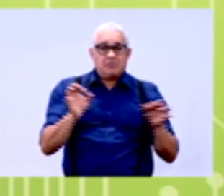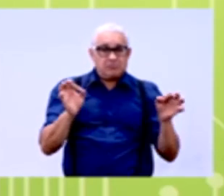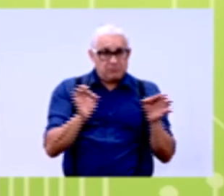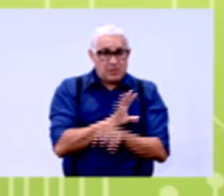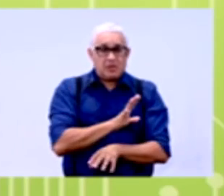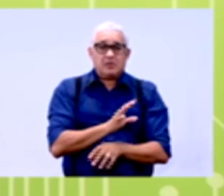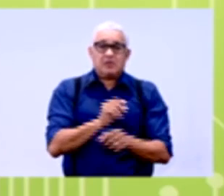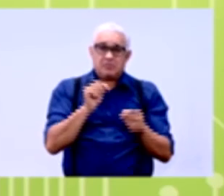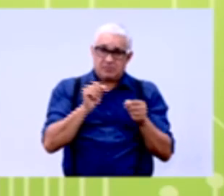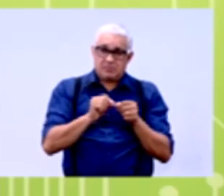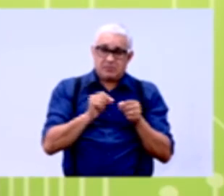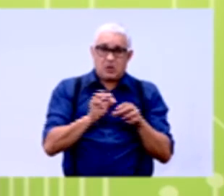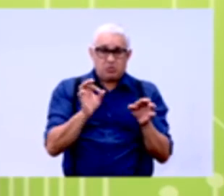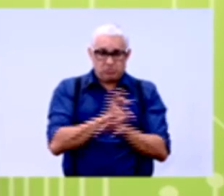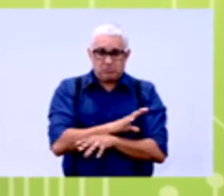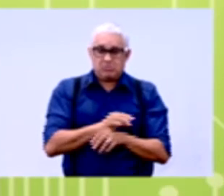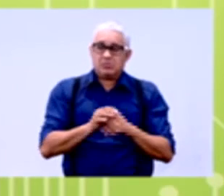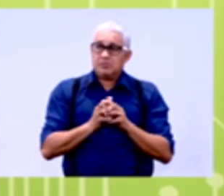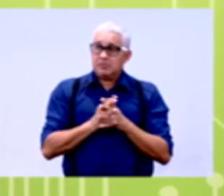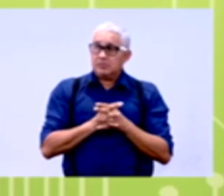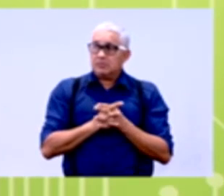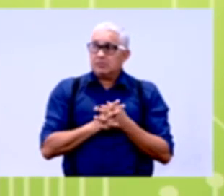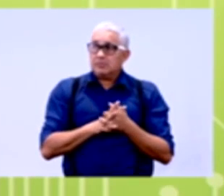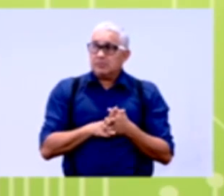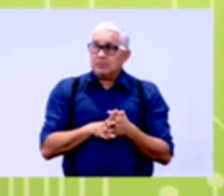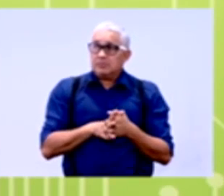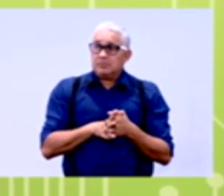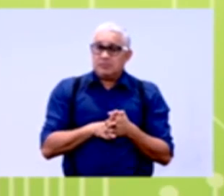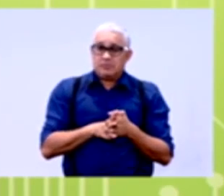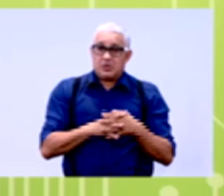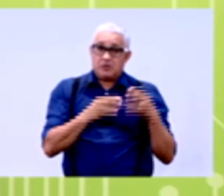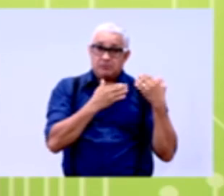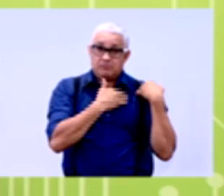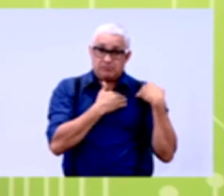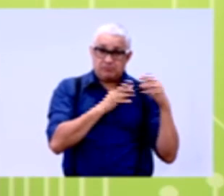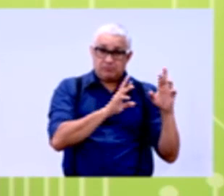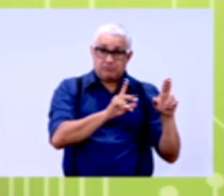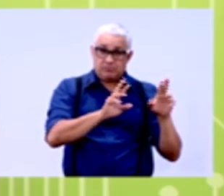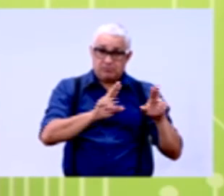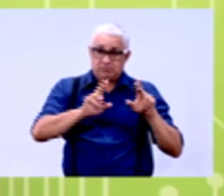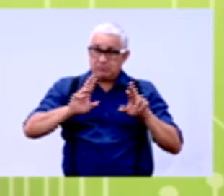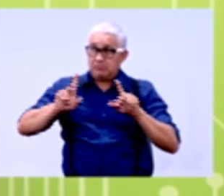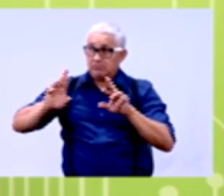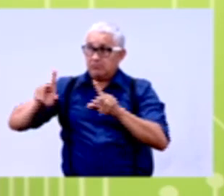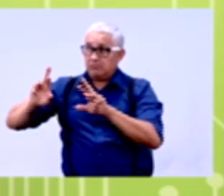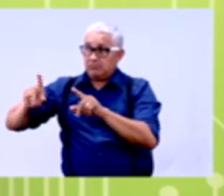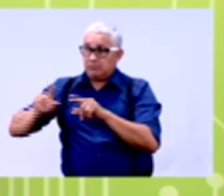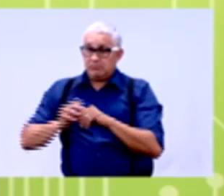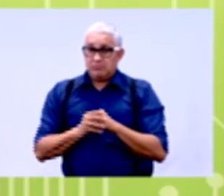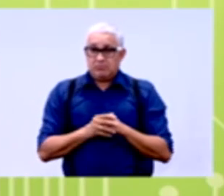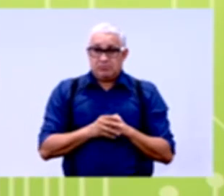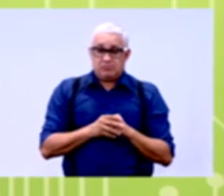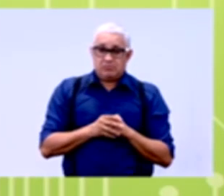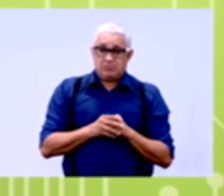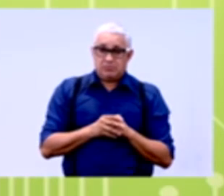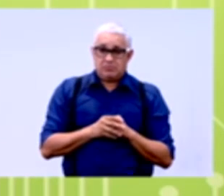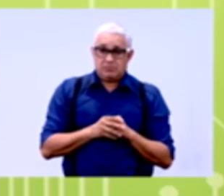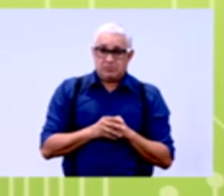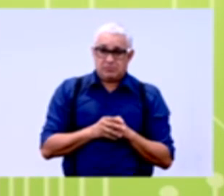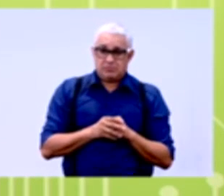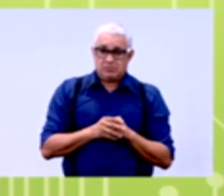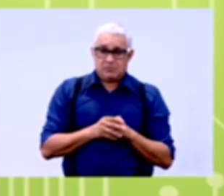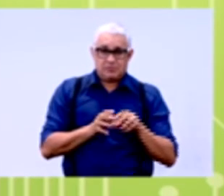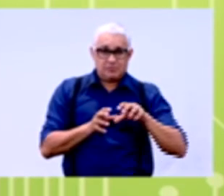ela está concluída. E aí veja que as responsabilidades estão completamente